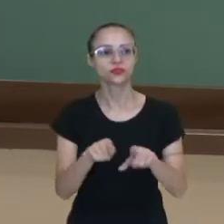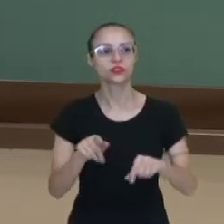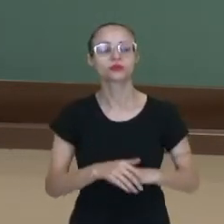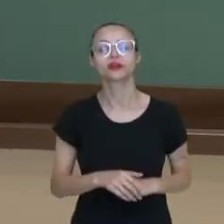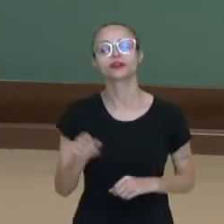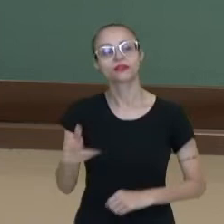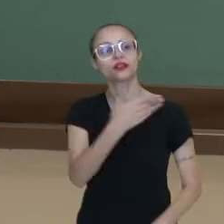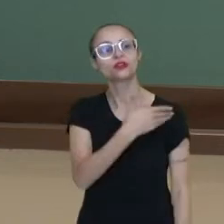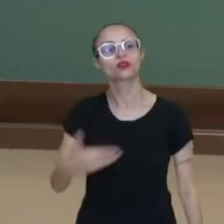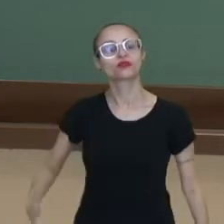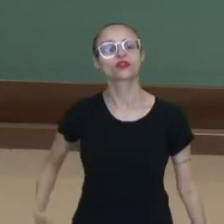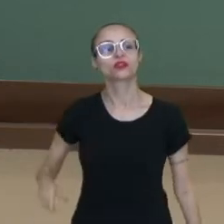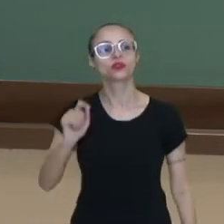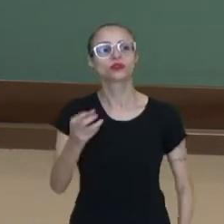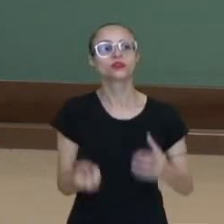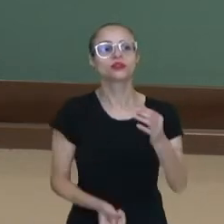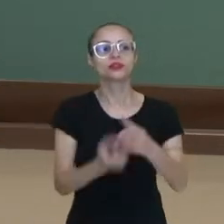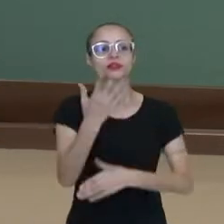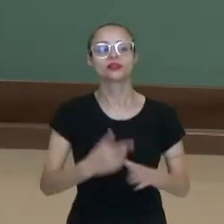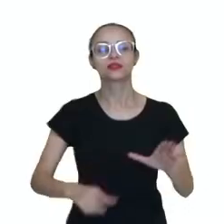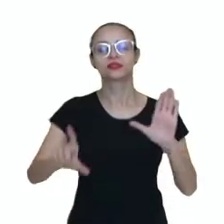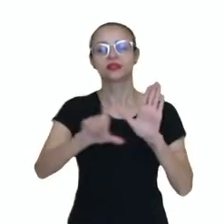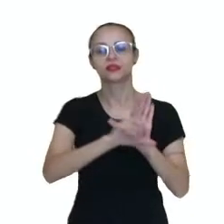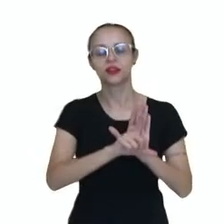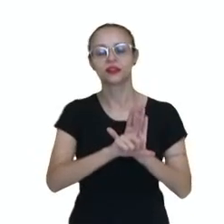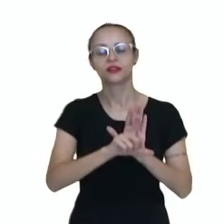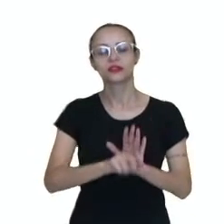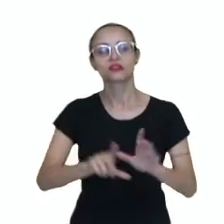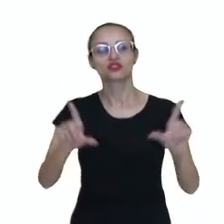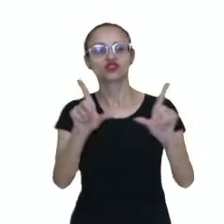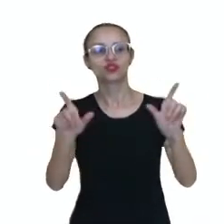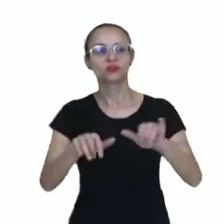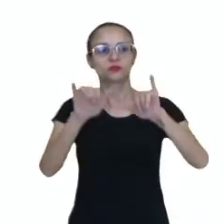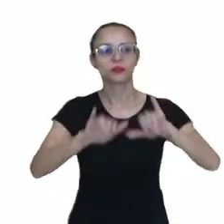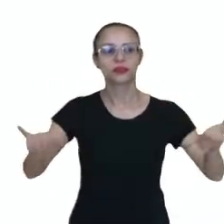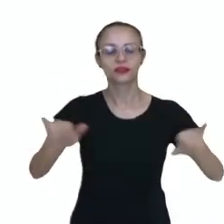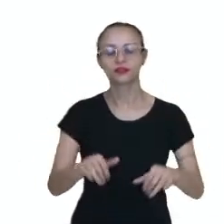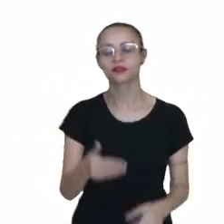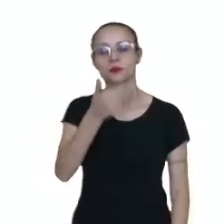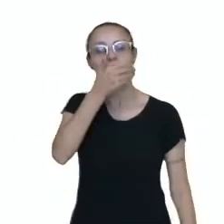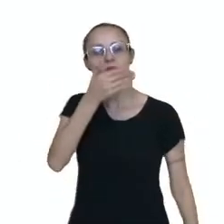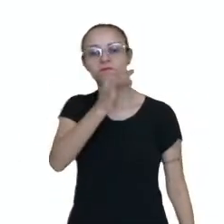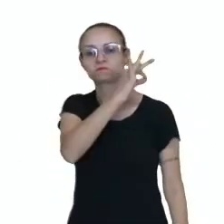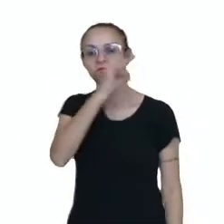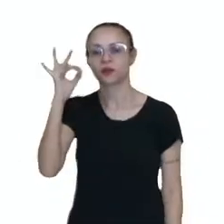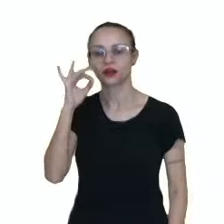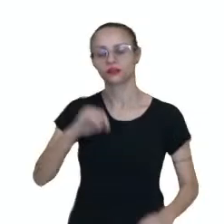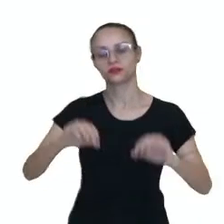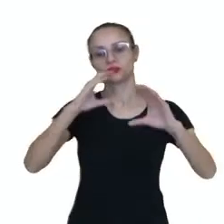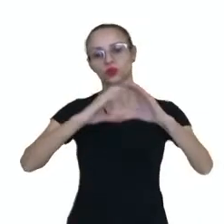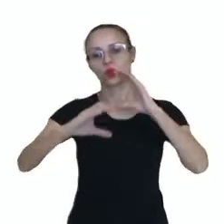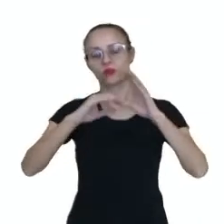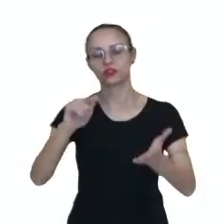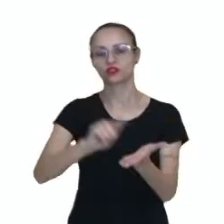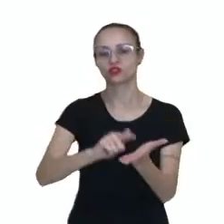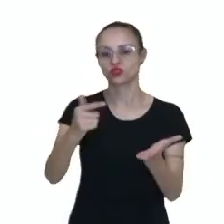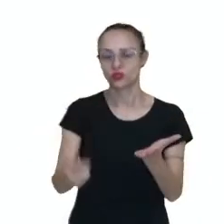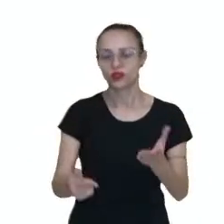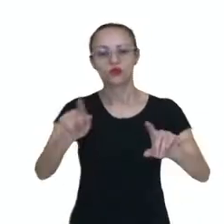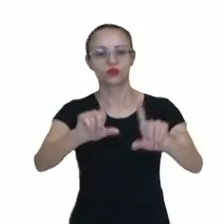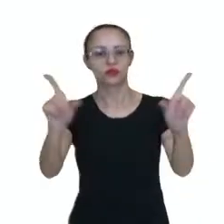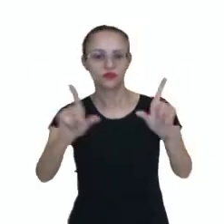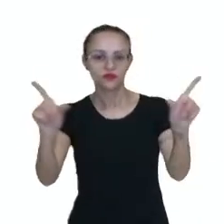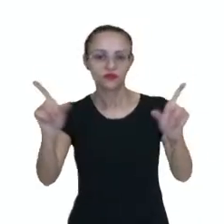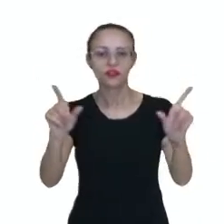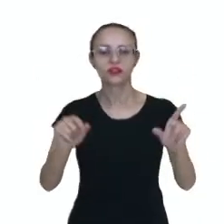Branco que foi aprovada a lei de imprensa. Esta lei amparava a censura aos meios de comunicação, jornal,